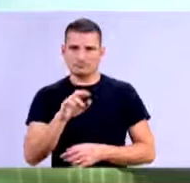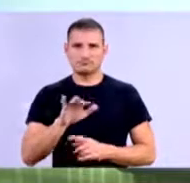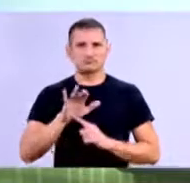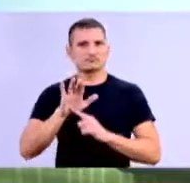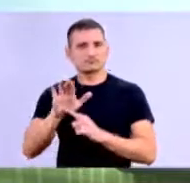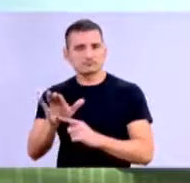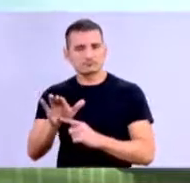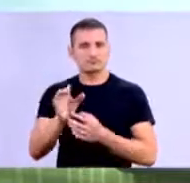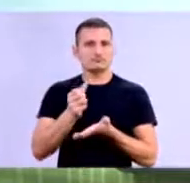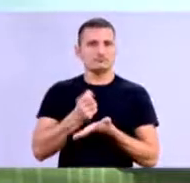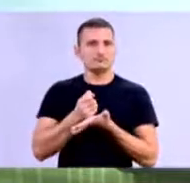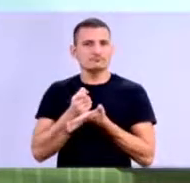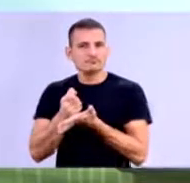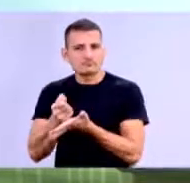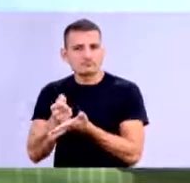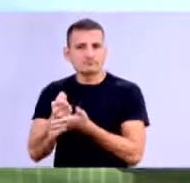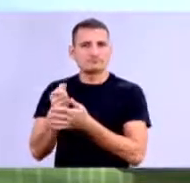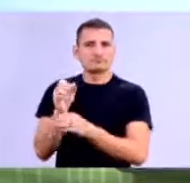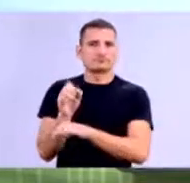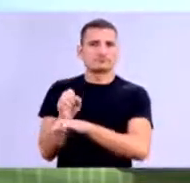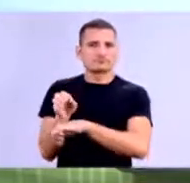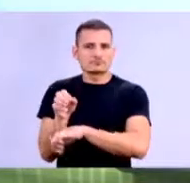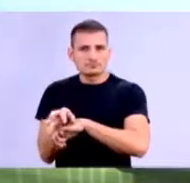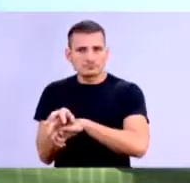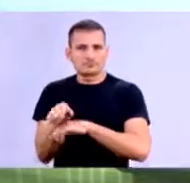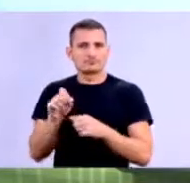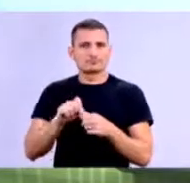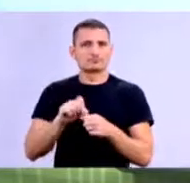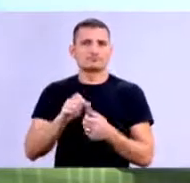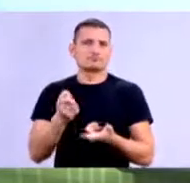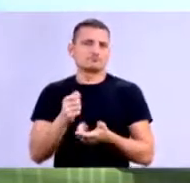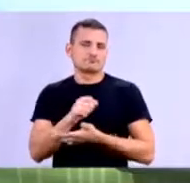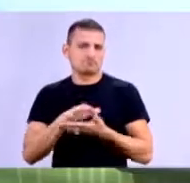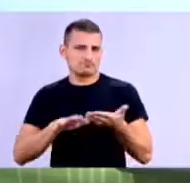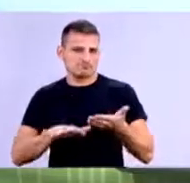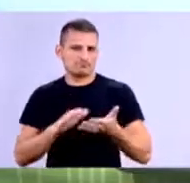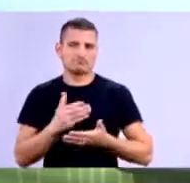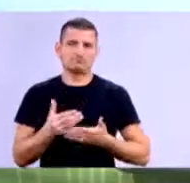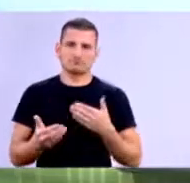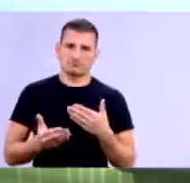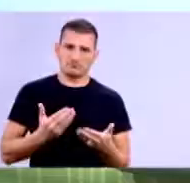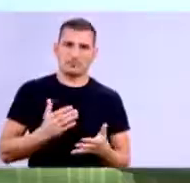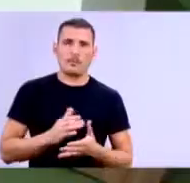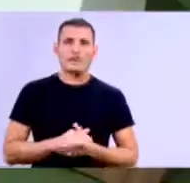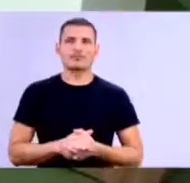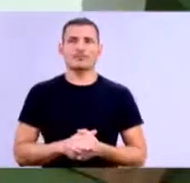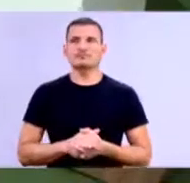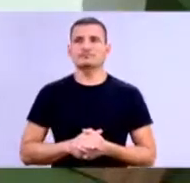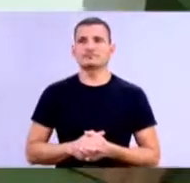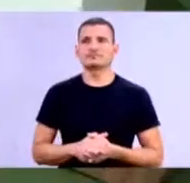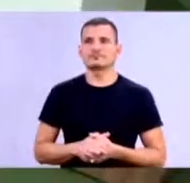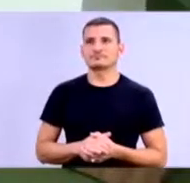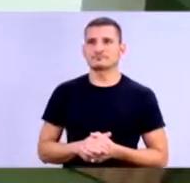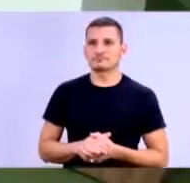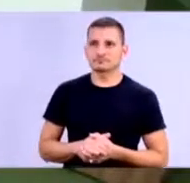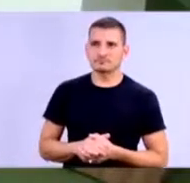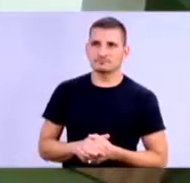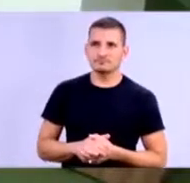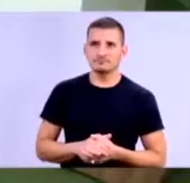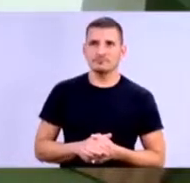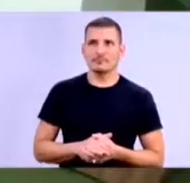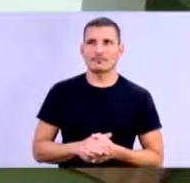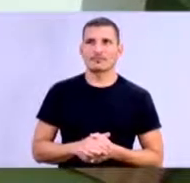para orientar, para fazer qualquer outra dessas atividades que mencionamos. Professora, é um